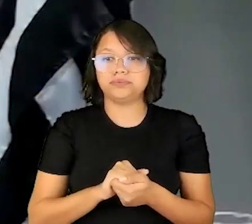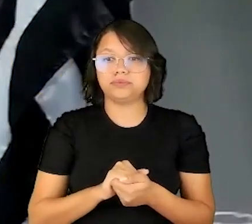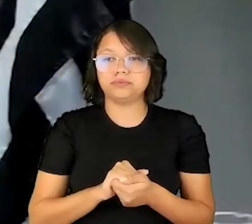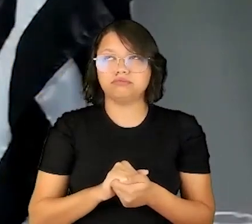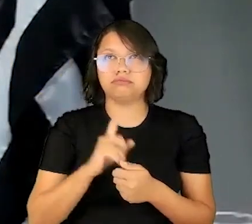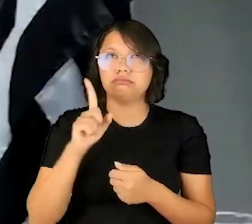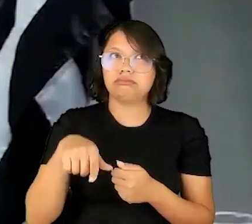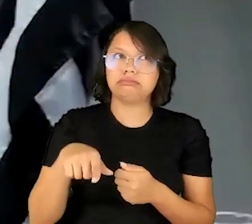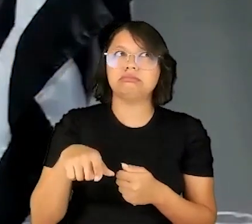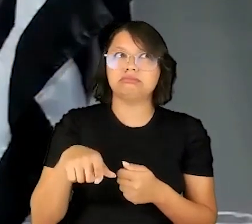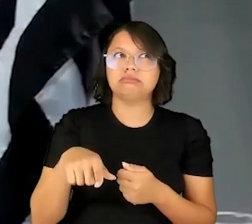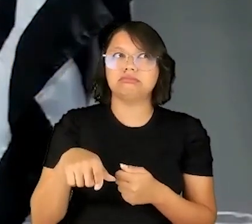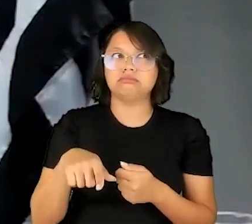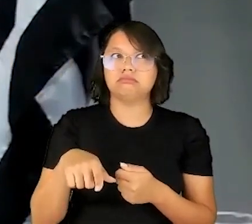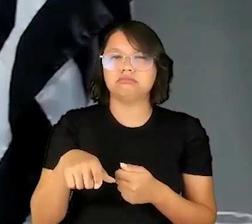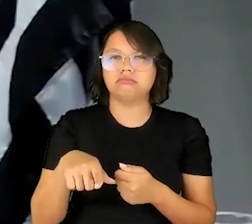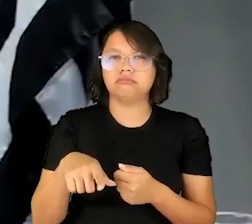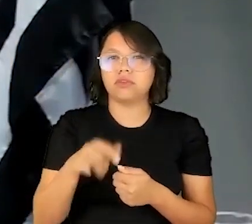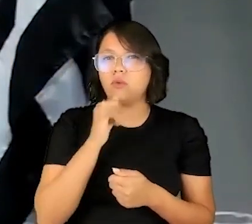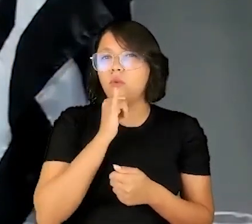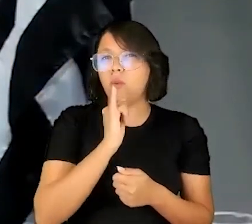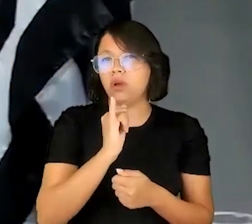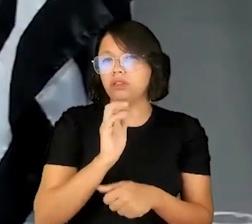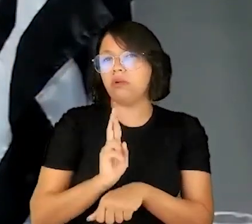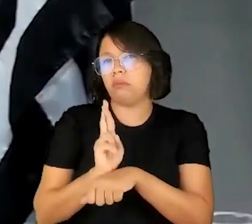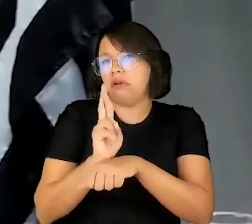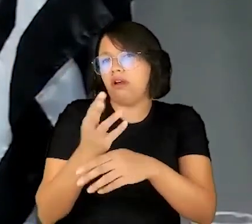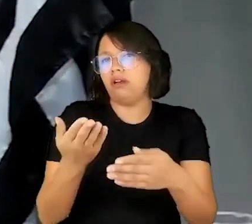assim, o modelo que